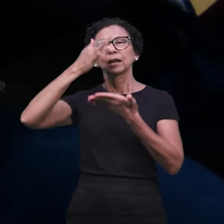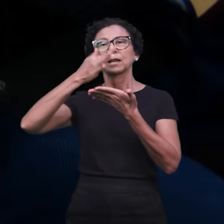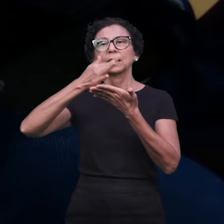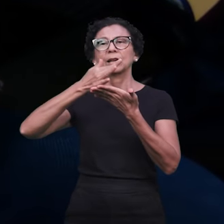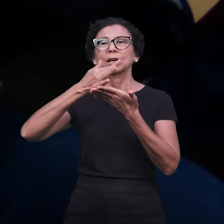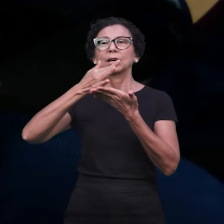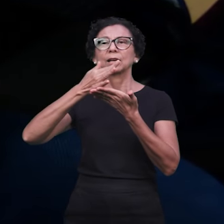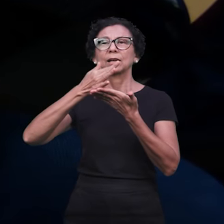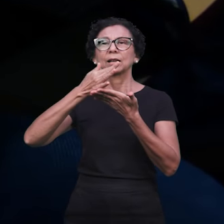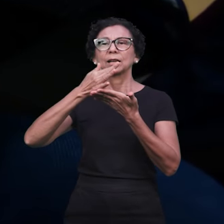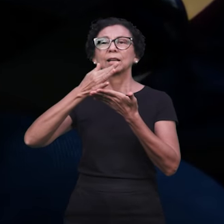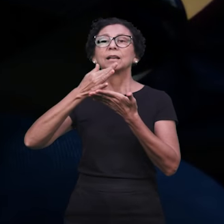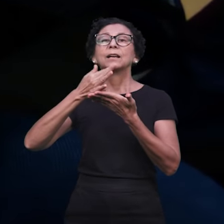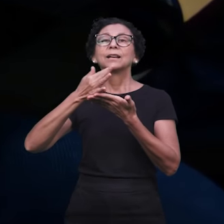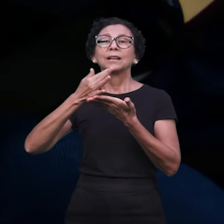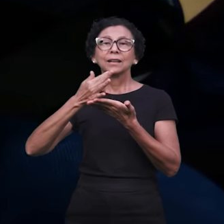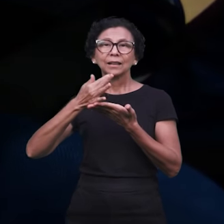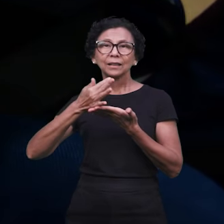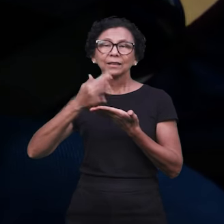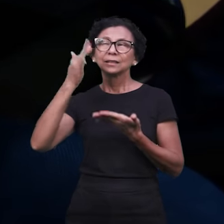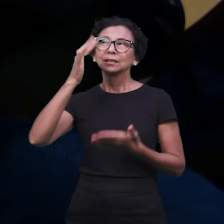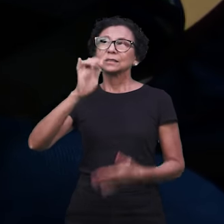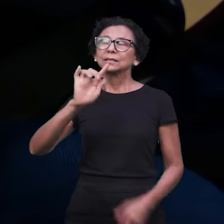pela fé